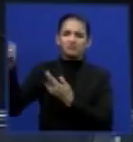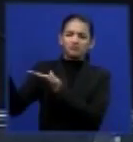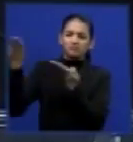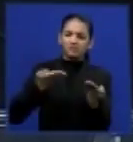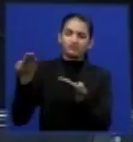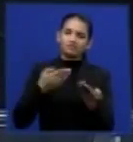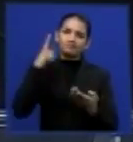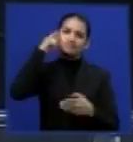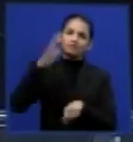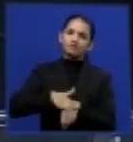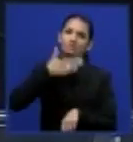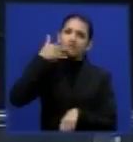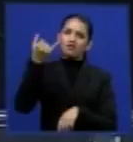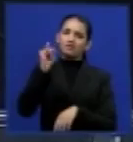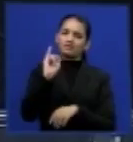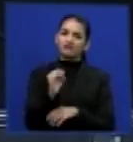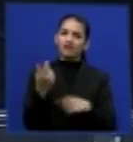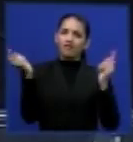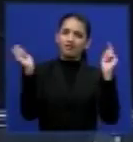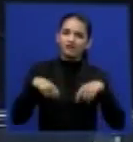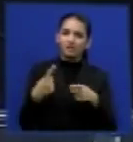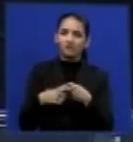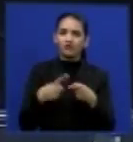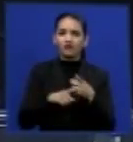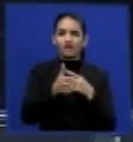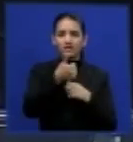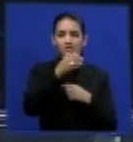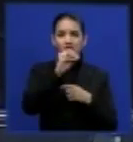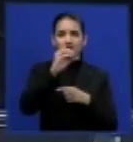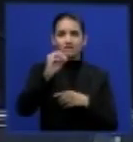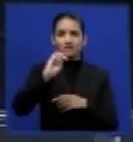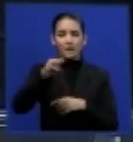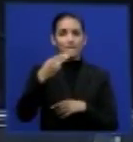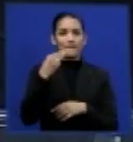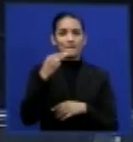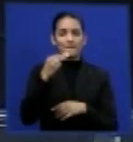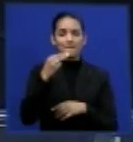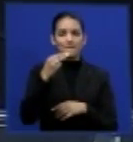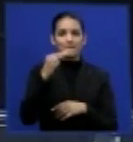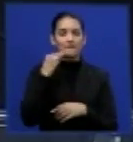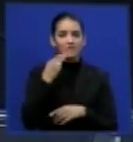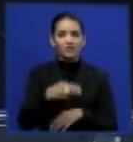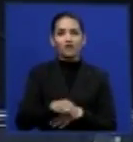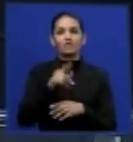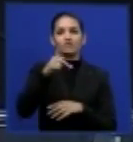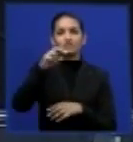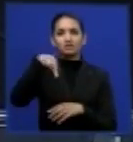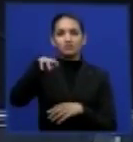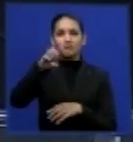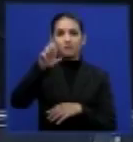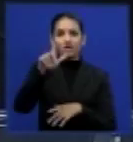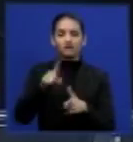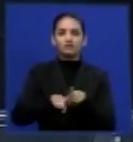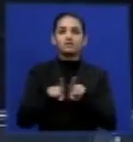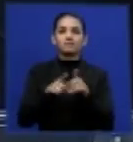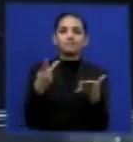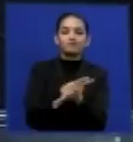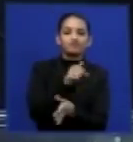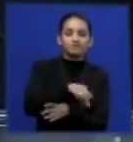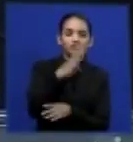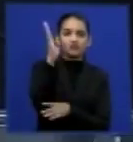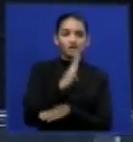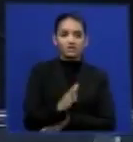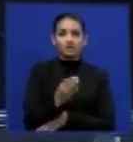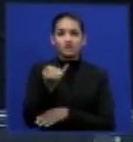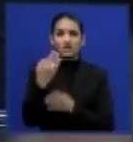pneus eh aproximadamente são descartados anualmente No Brasil quando se compara esse valor com os outros países suspeita-se que esses